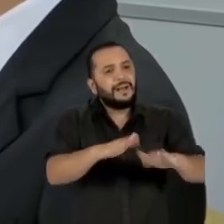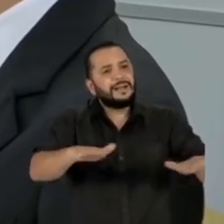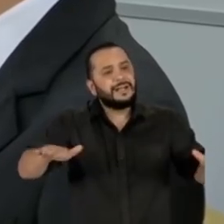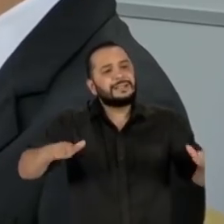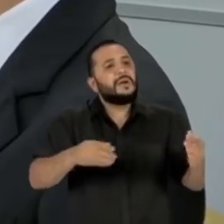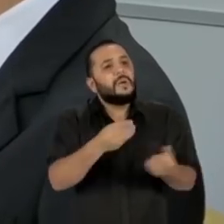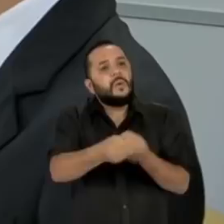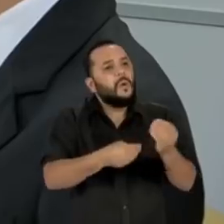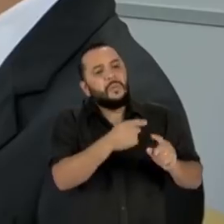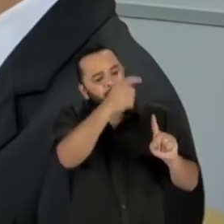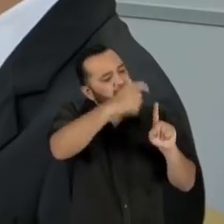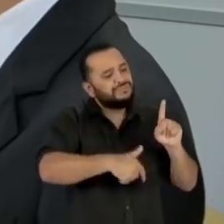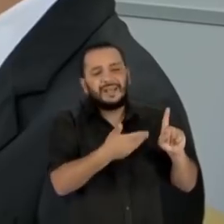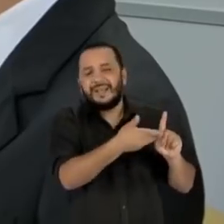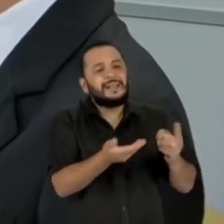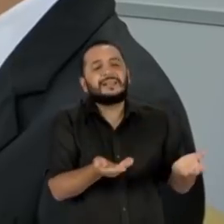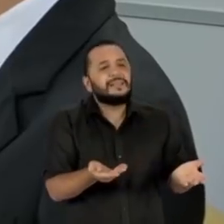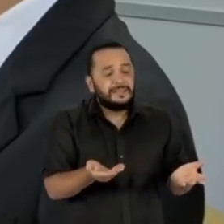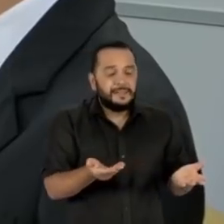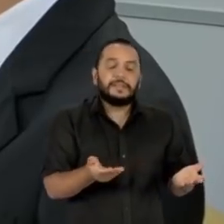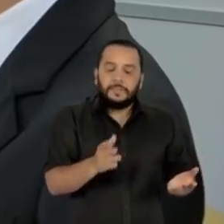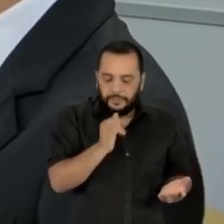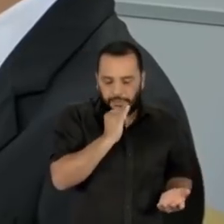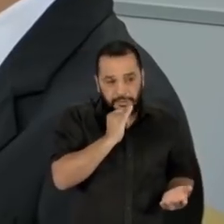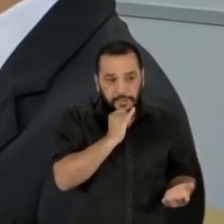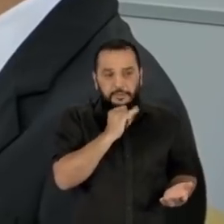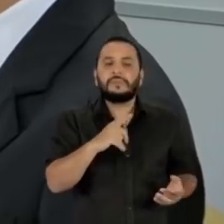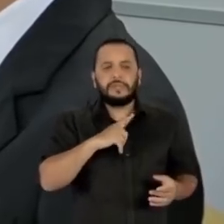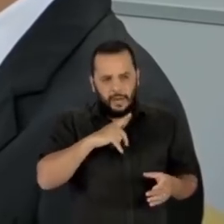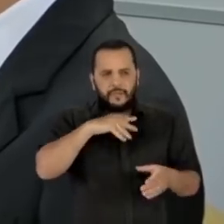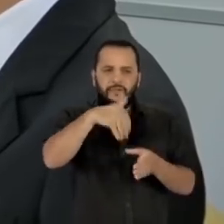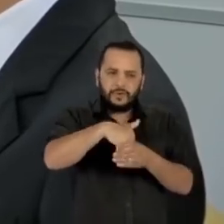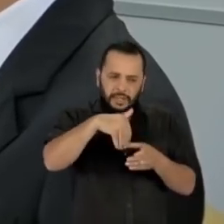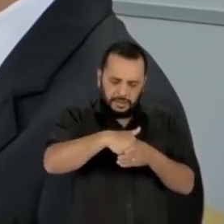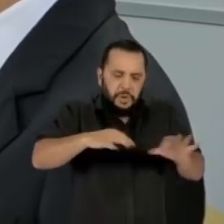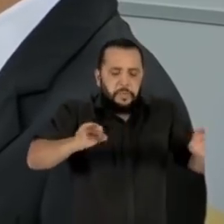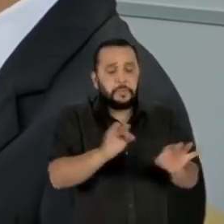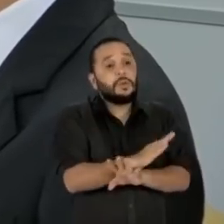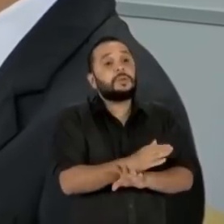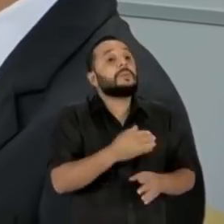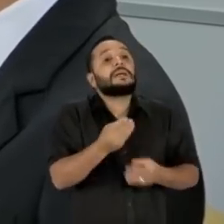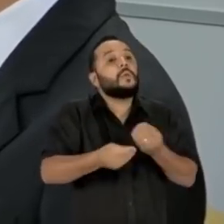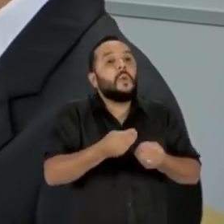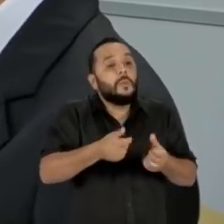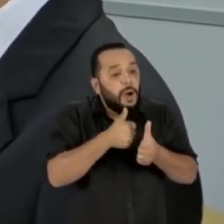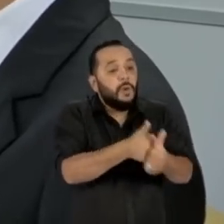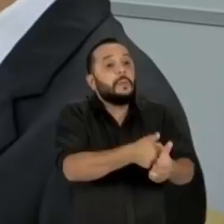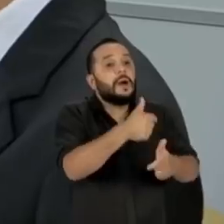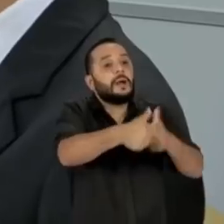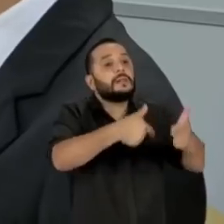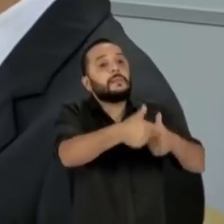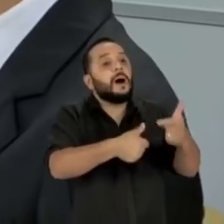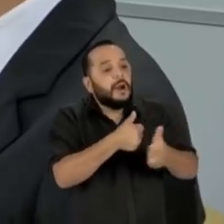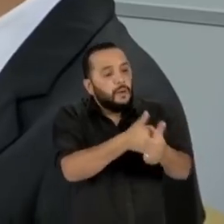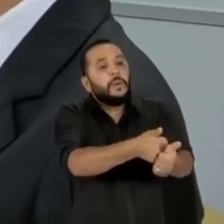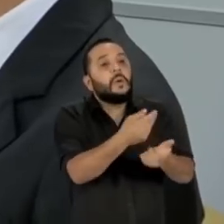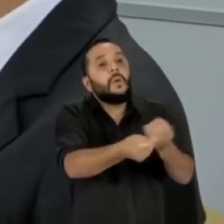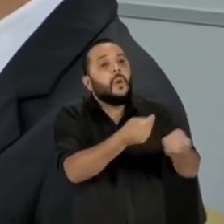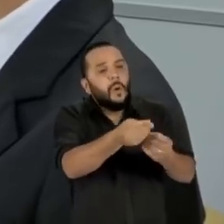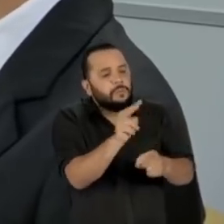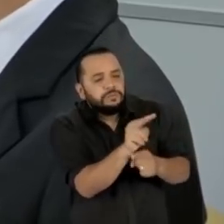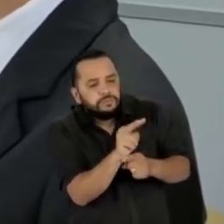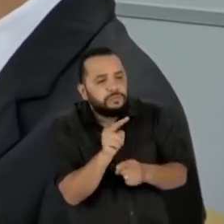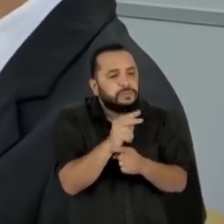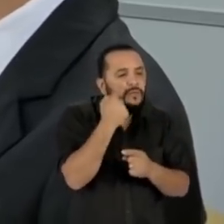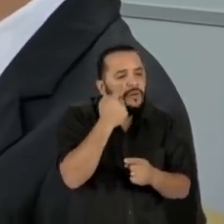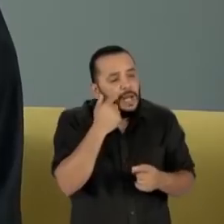de contas que ele deve fazer a cidade por uma coisa a gente saber que a eleição votar mas a gente tem que acompanhar isso sem dúvida é bem importante que a